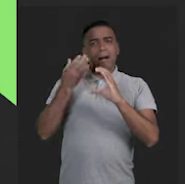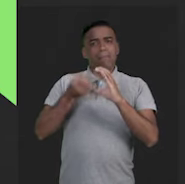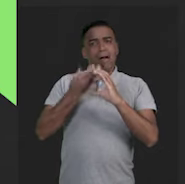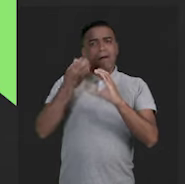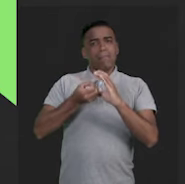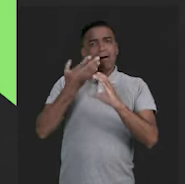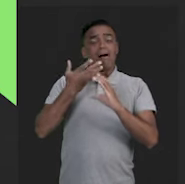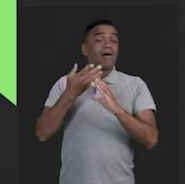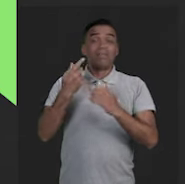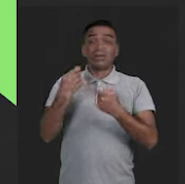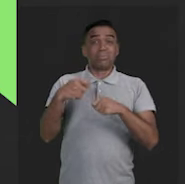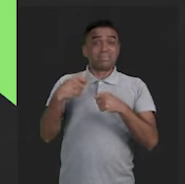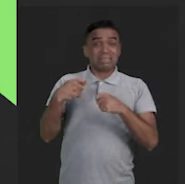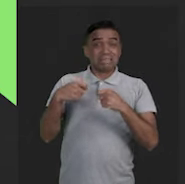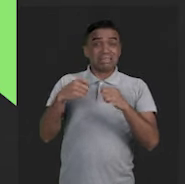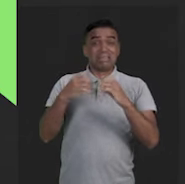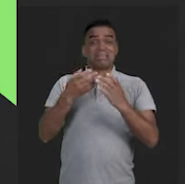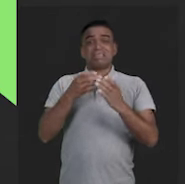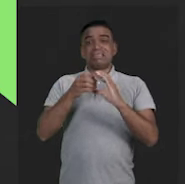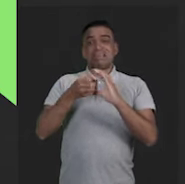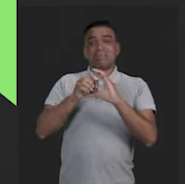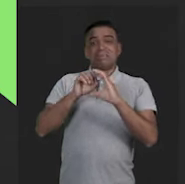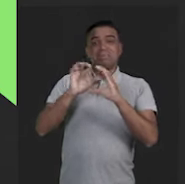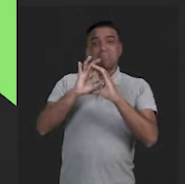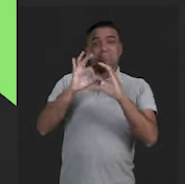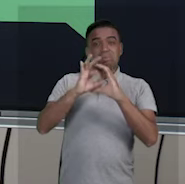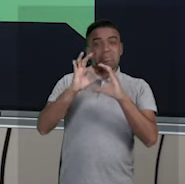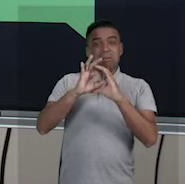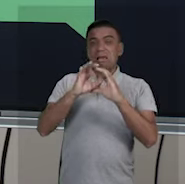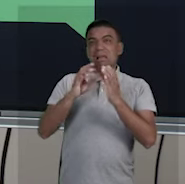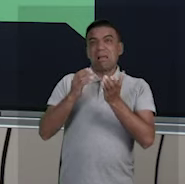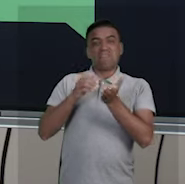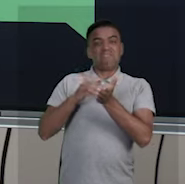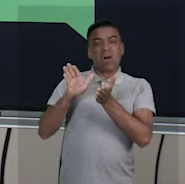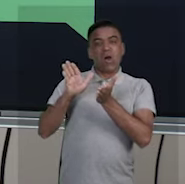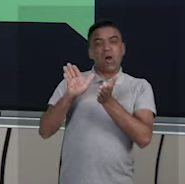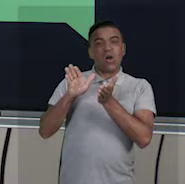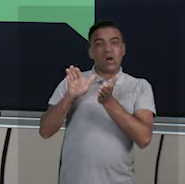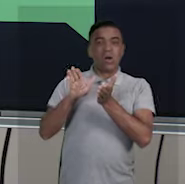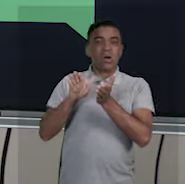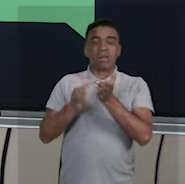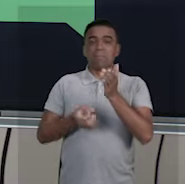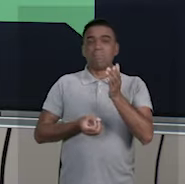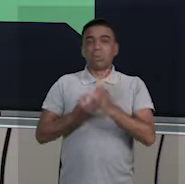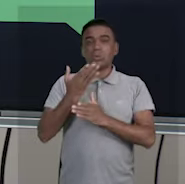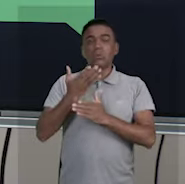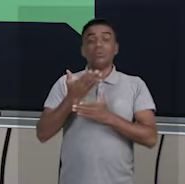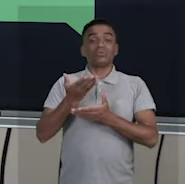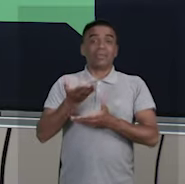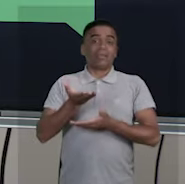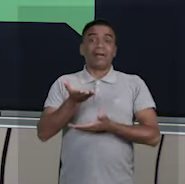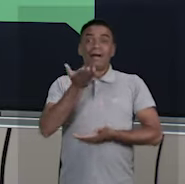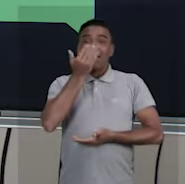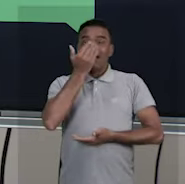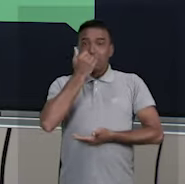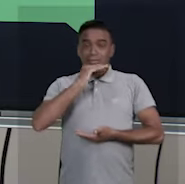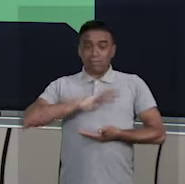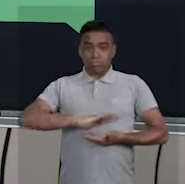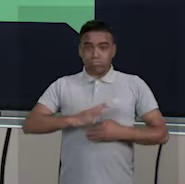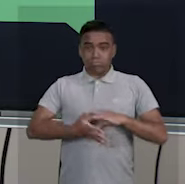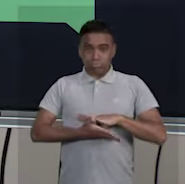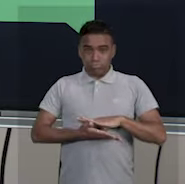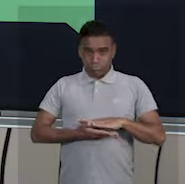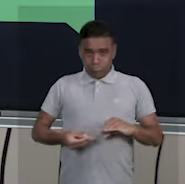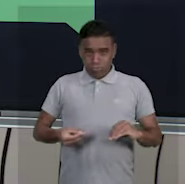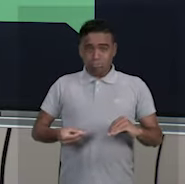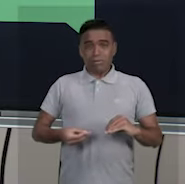não necessita mais, que é excreta, que geralmente são produtos do metabolismo, são eliminados, porque se